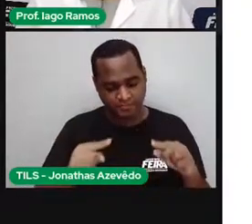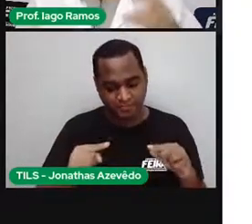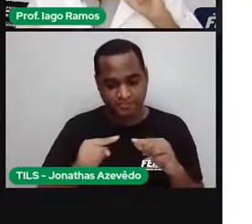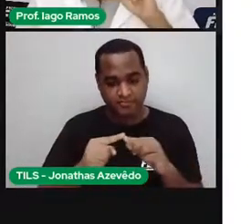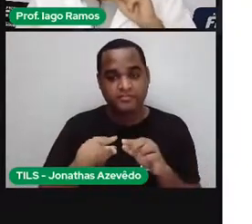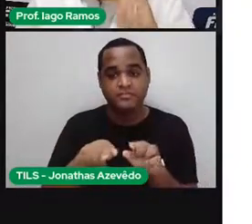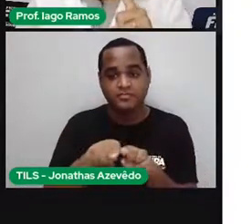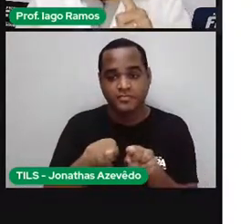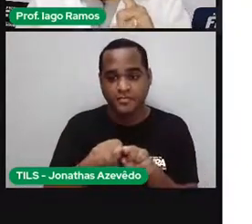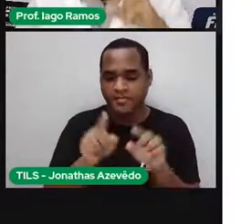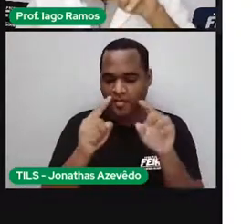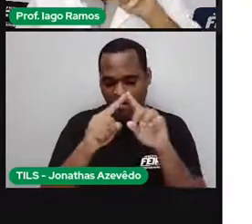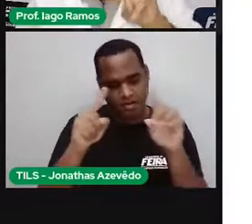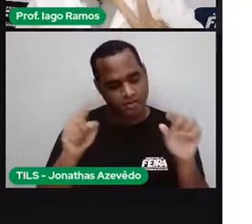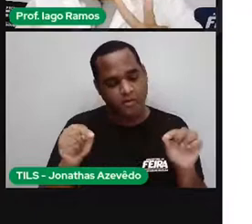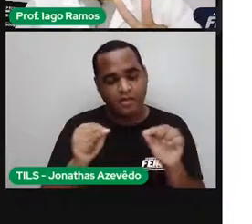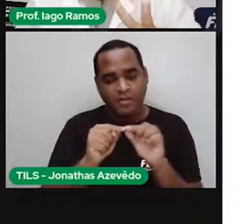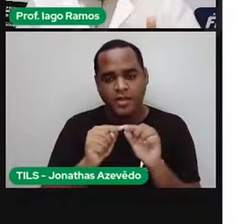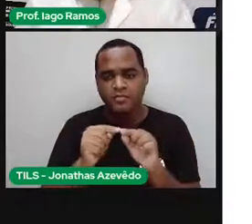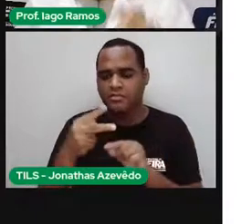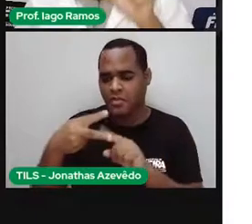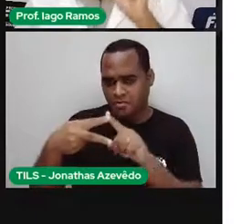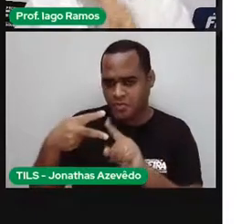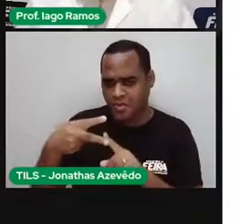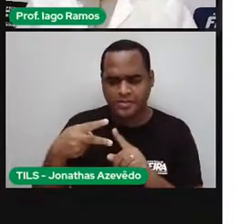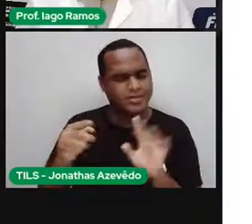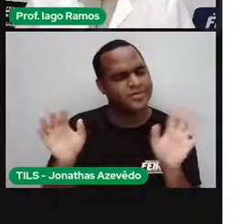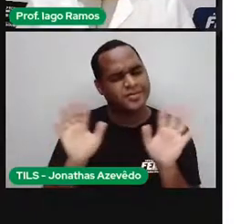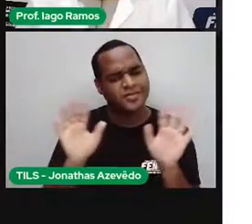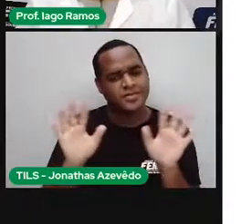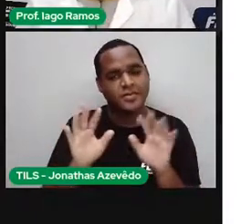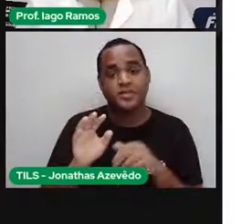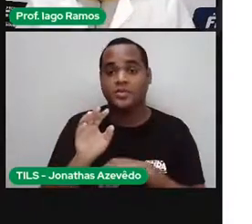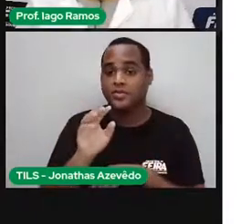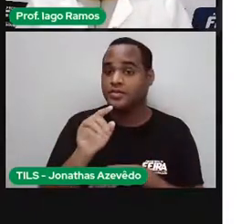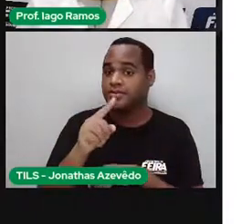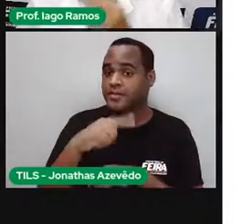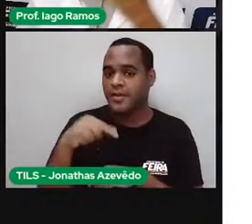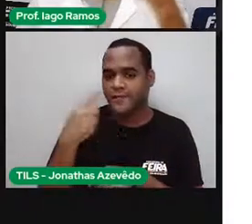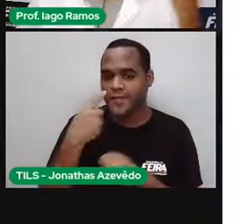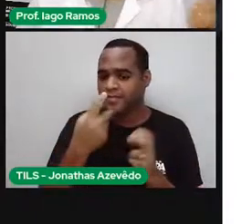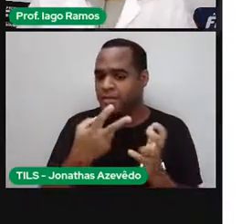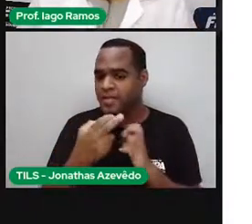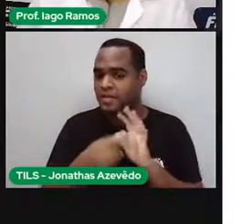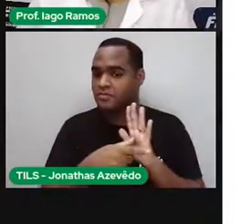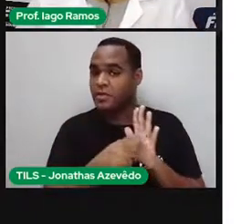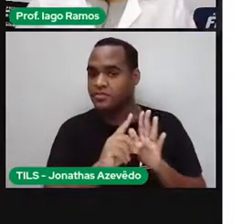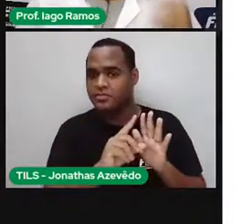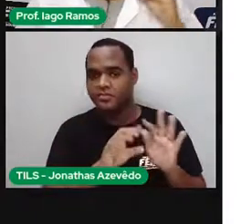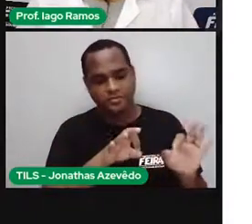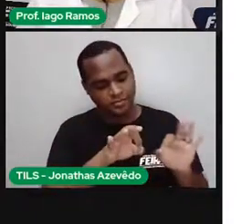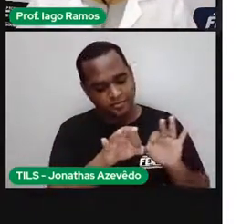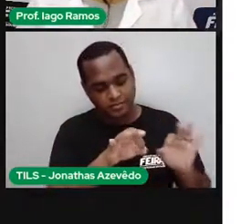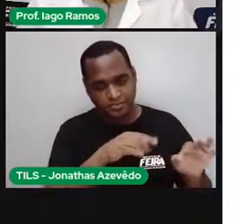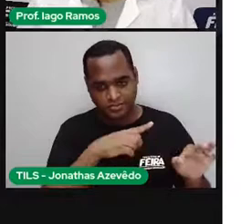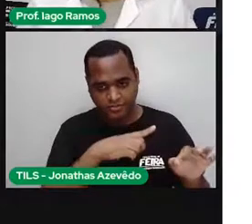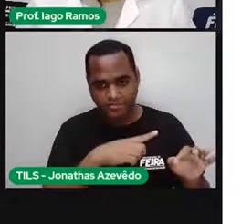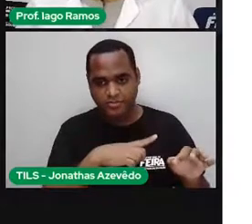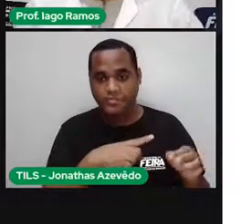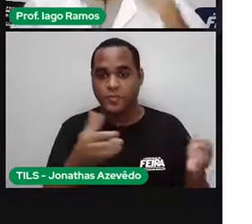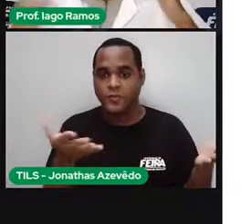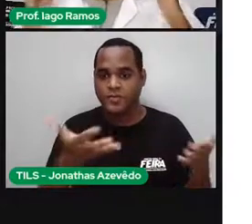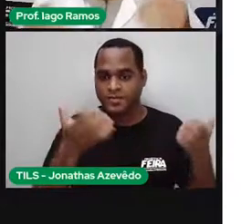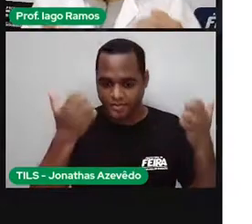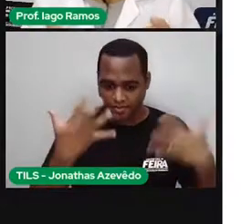quadriláteros Mas calma que não é os dois quadriláteros a gente viu em aulas anteriores nessa